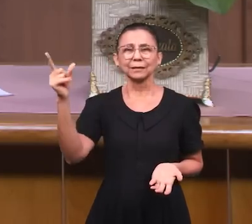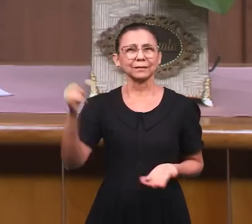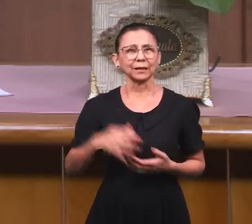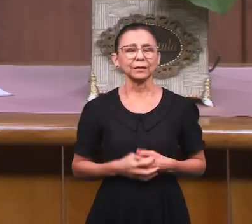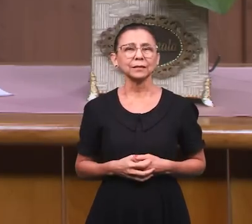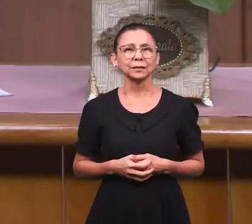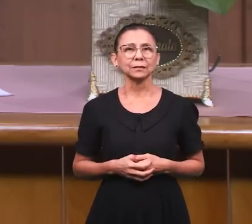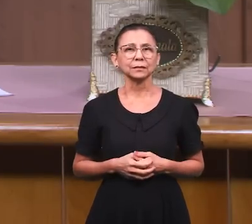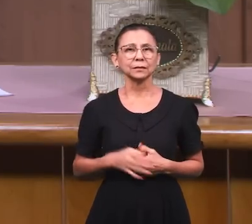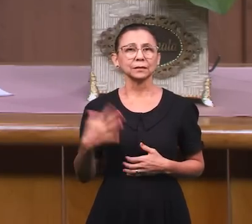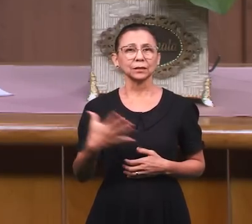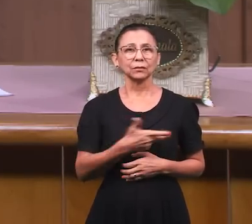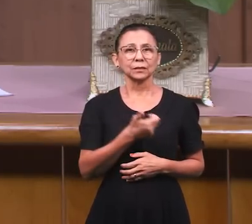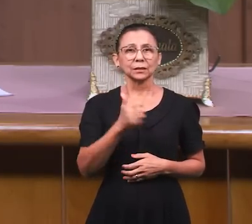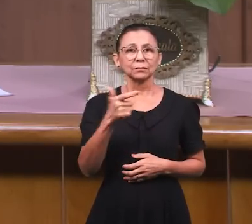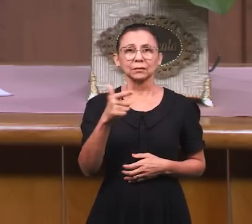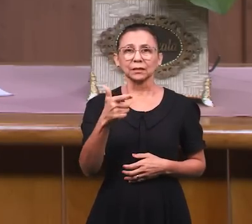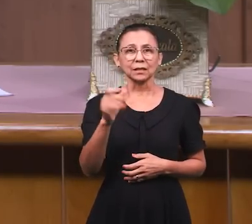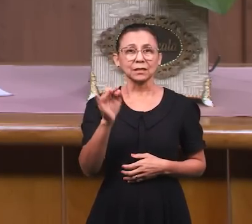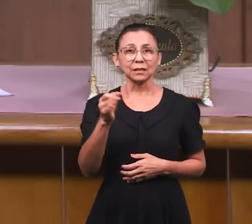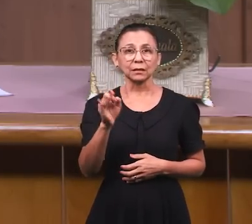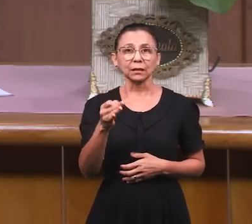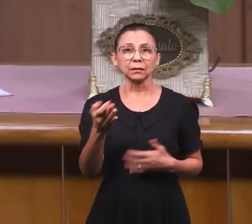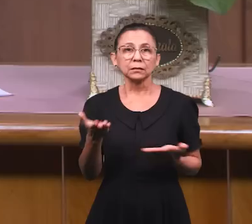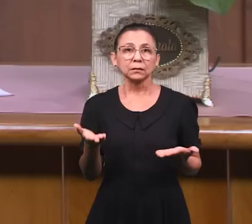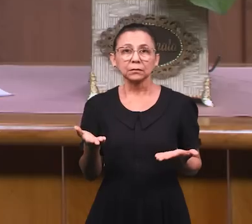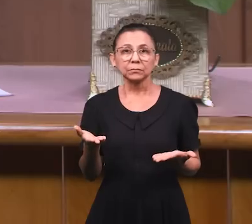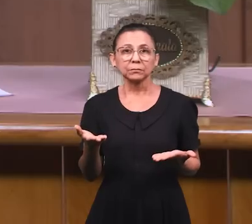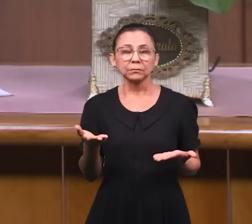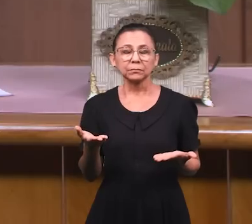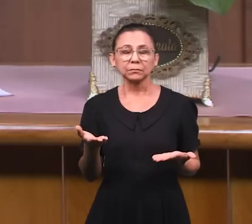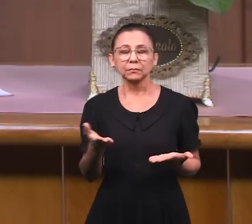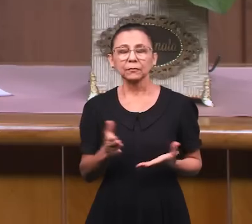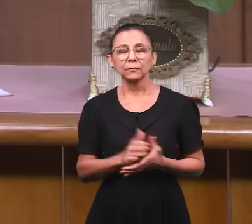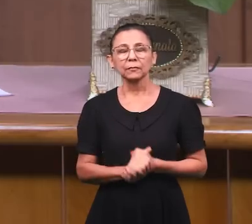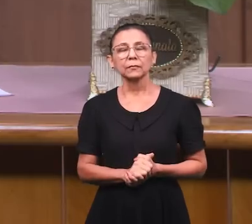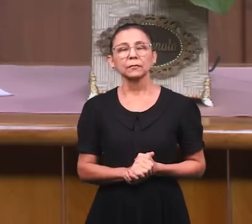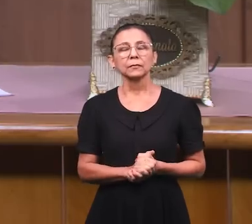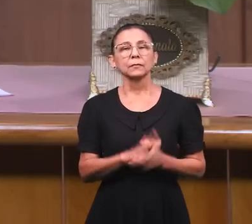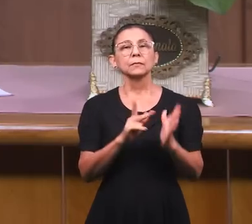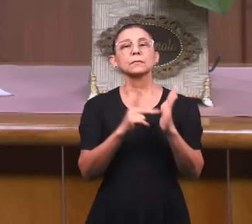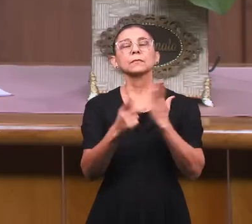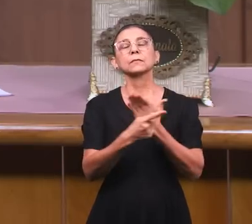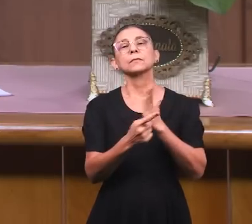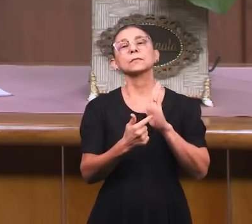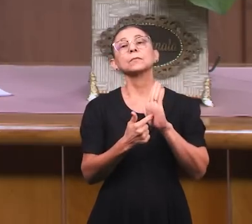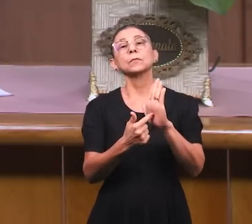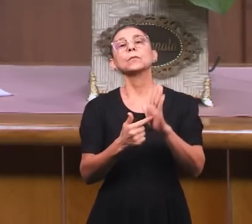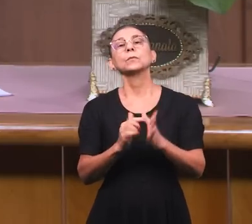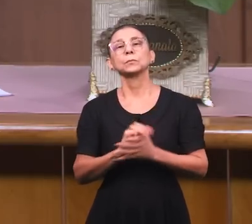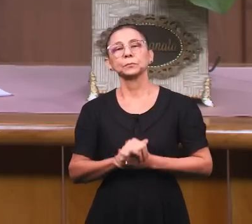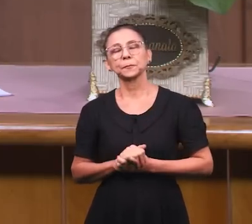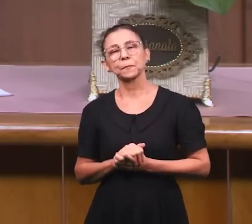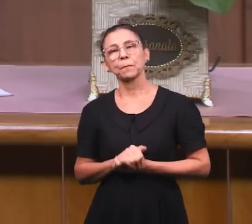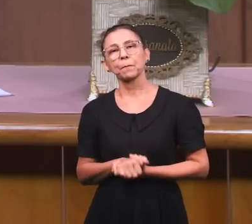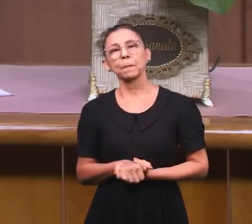eterna, sem a certeza de uma salvação. E Jesus continua mostrando nessa parábola que havia